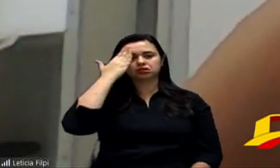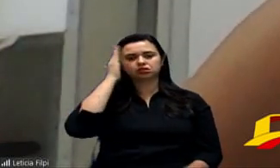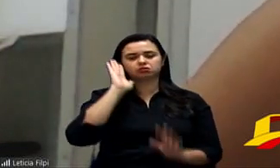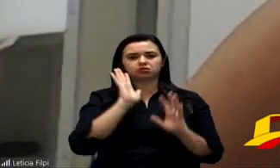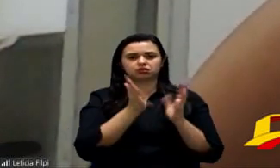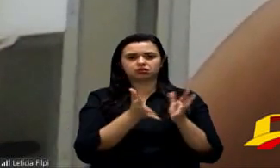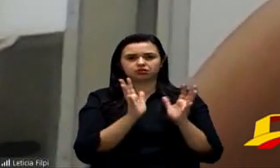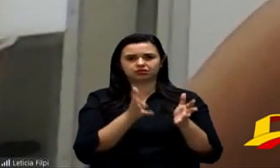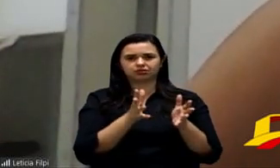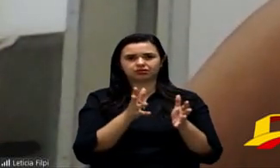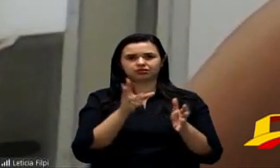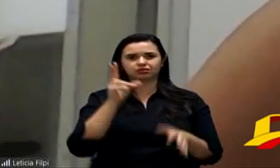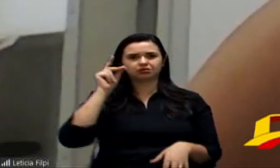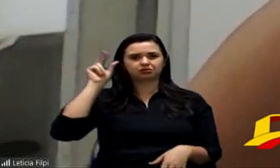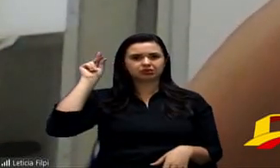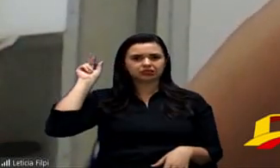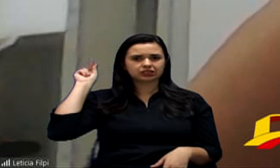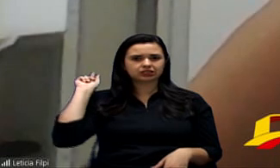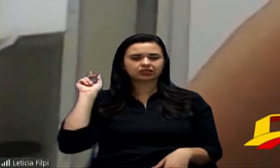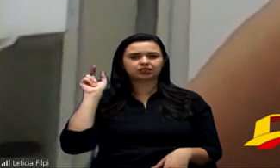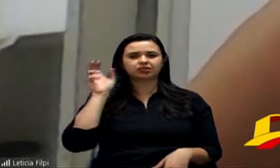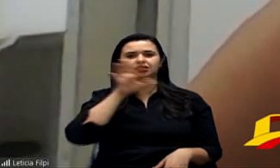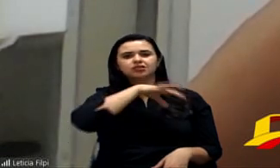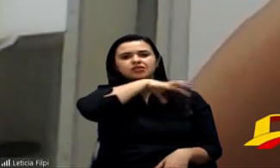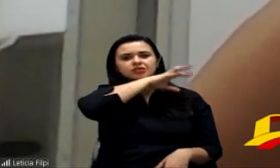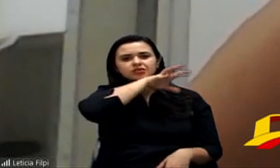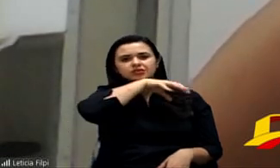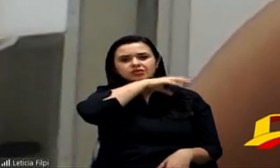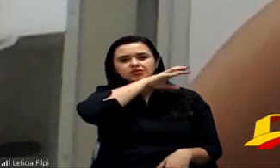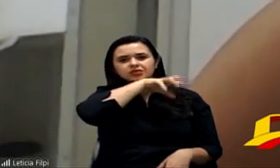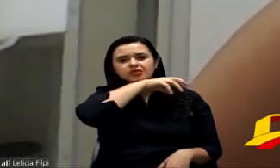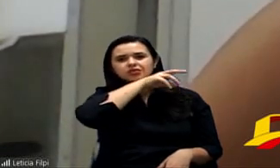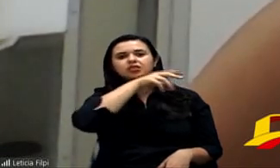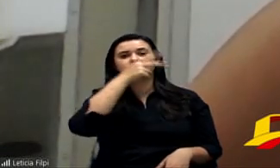triste fato dos zoológicos humanos que permaneceram na Europa até